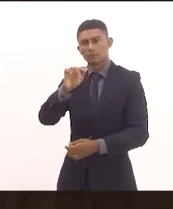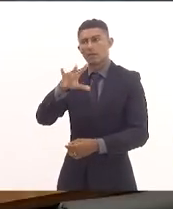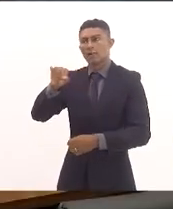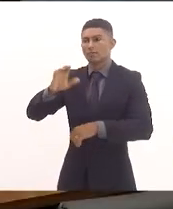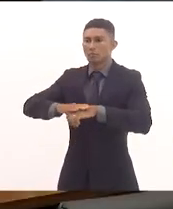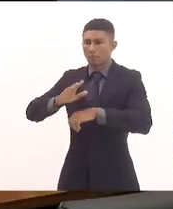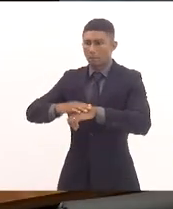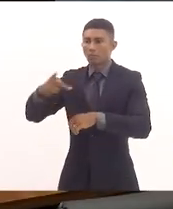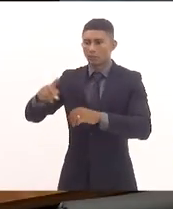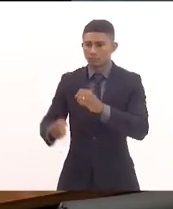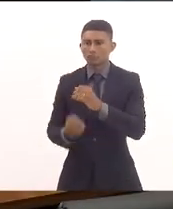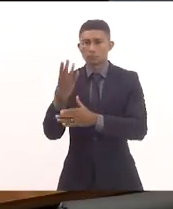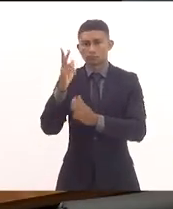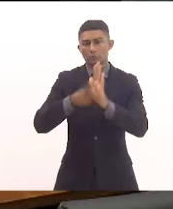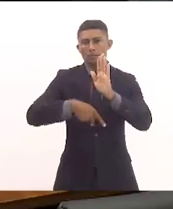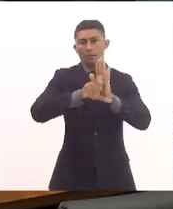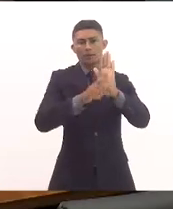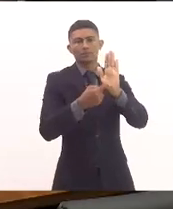iniciativa.